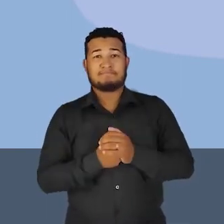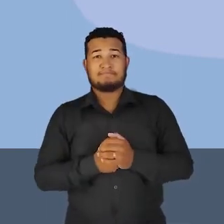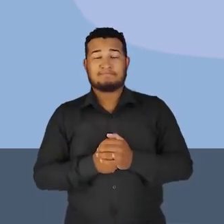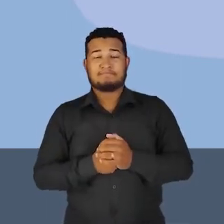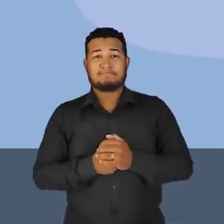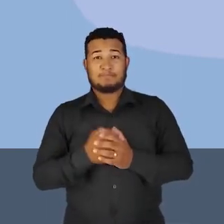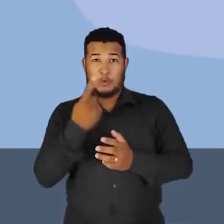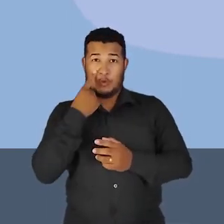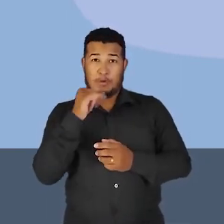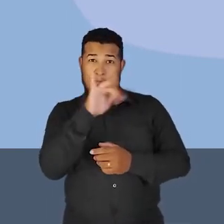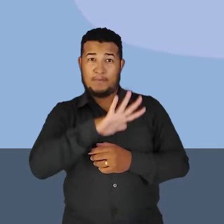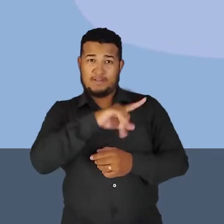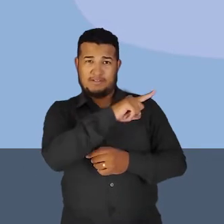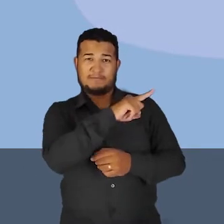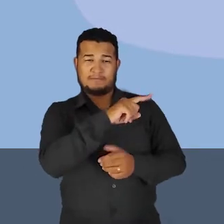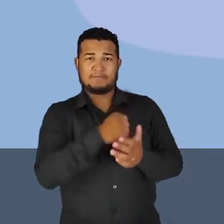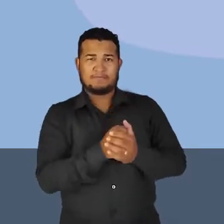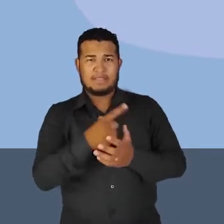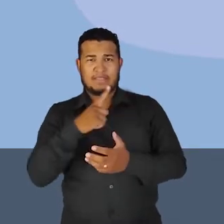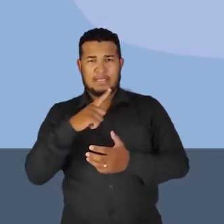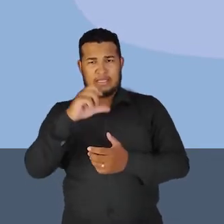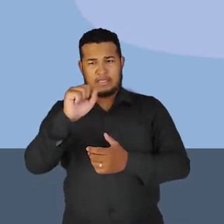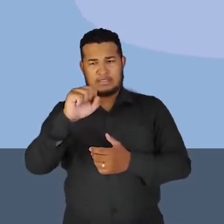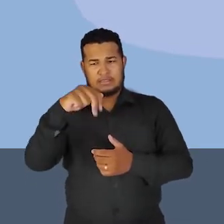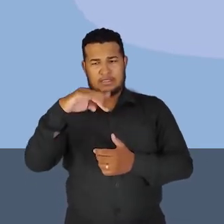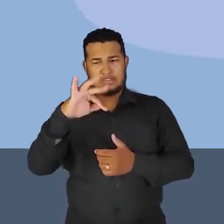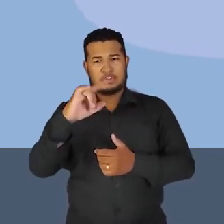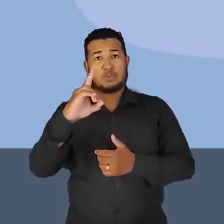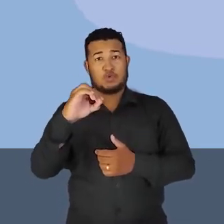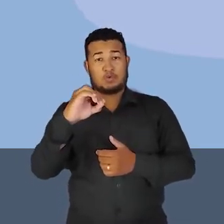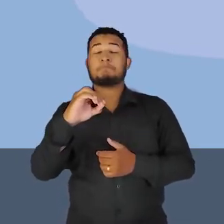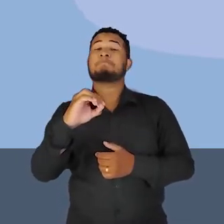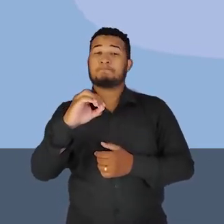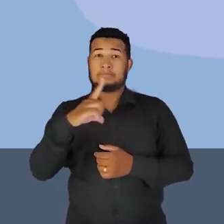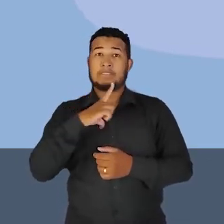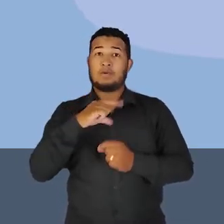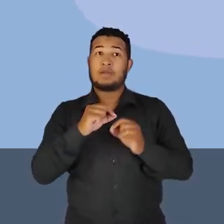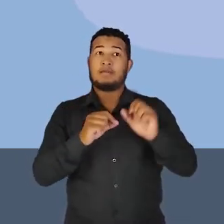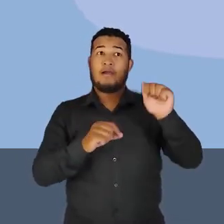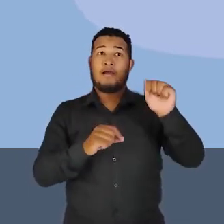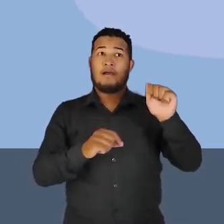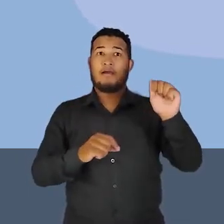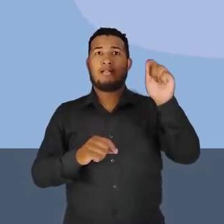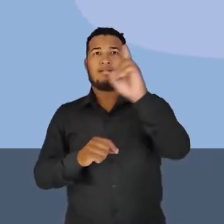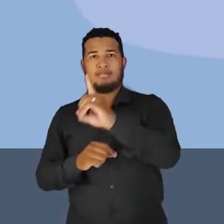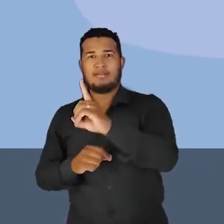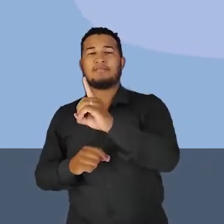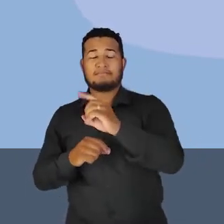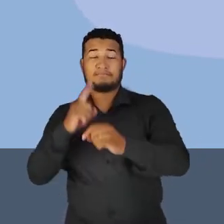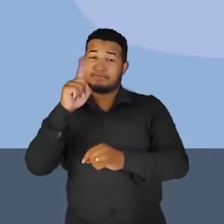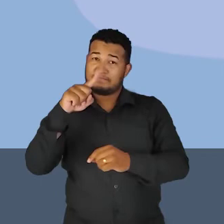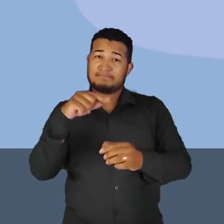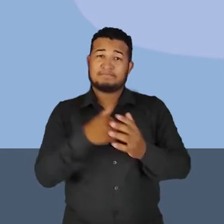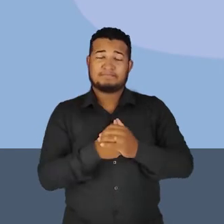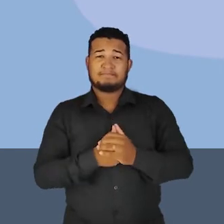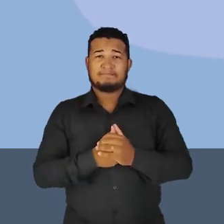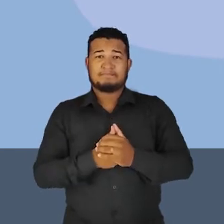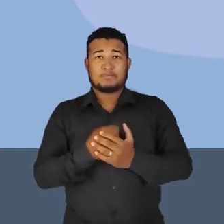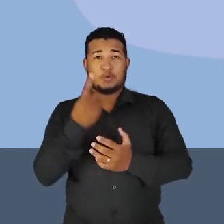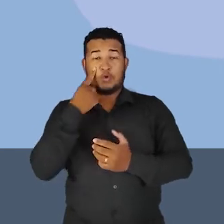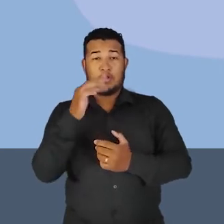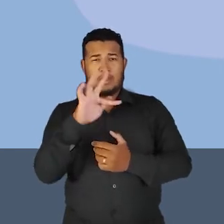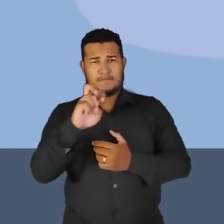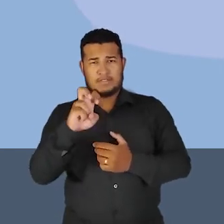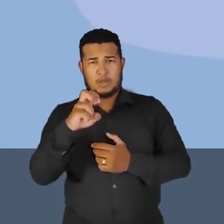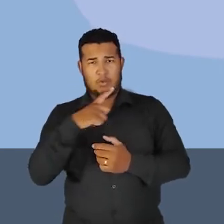Observe a figura. Ele tem um sentido? Tem. Está sendo puxado de A para B. Esse é o sentido. O vetor